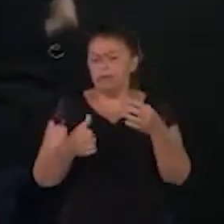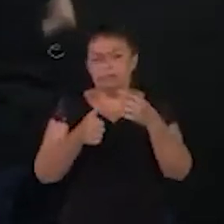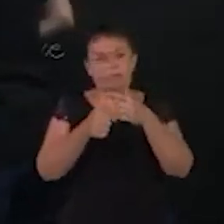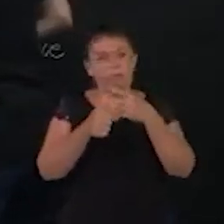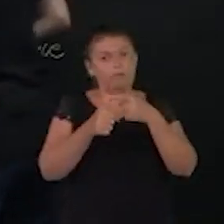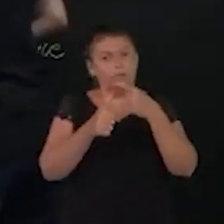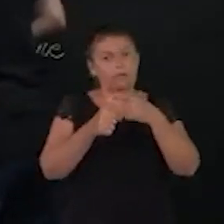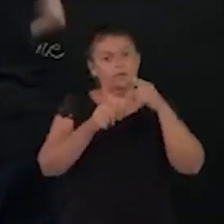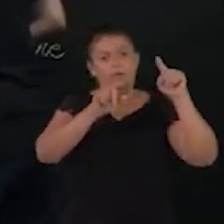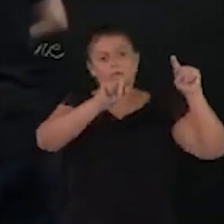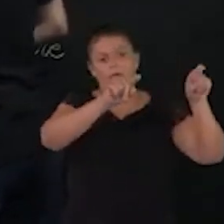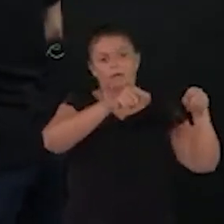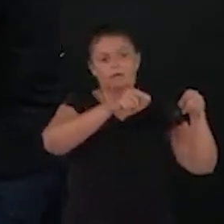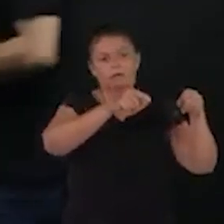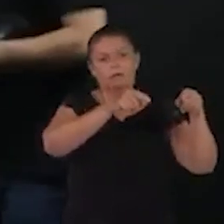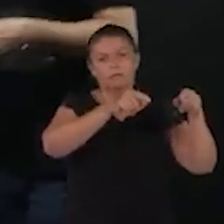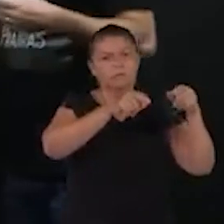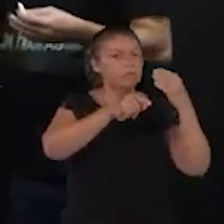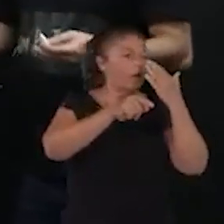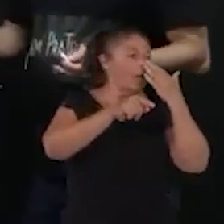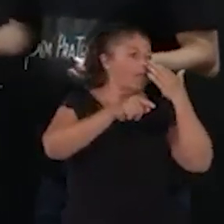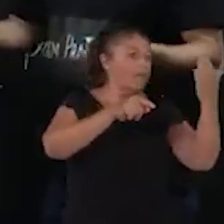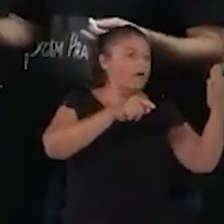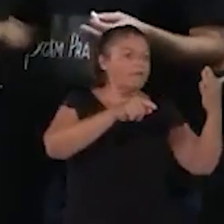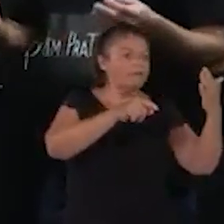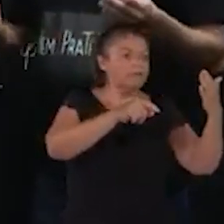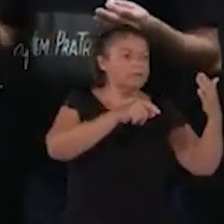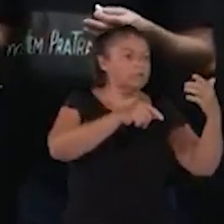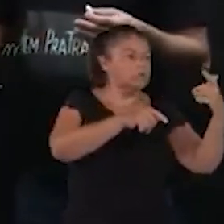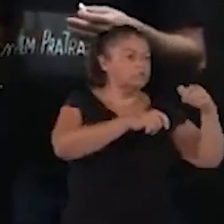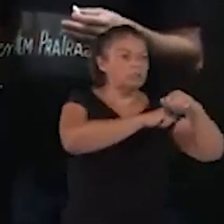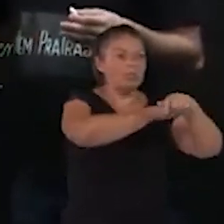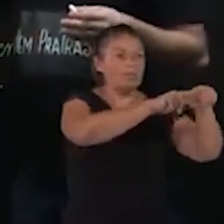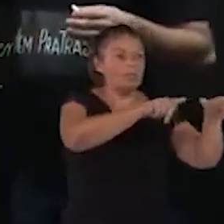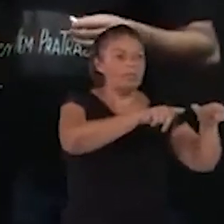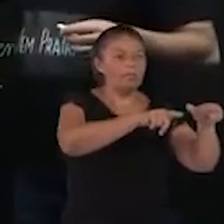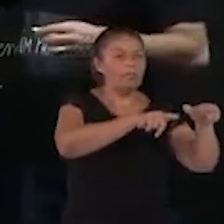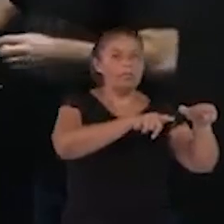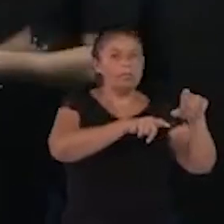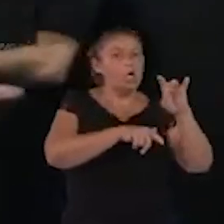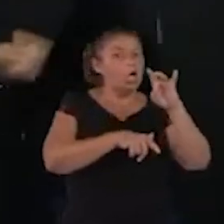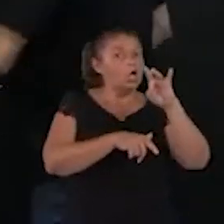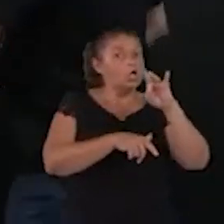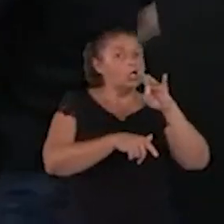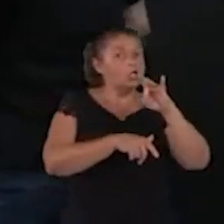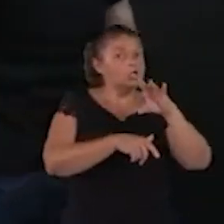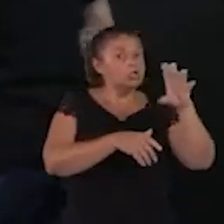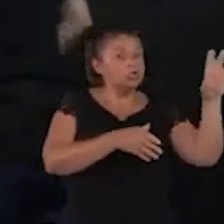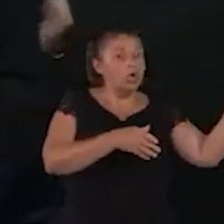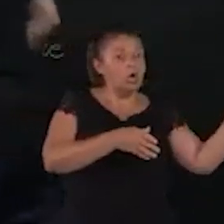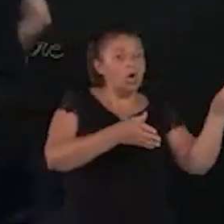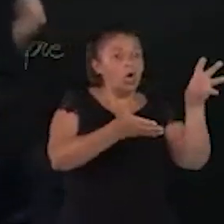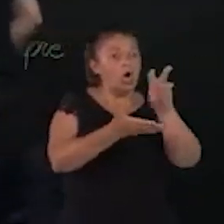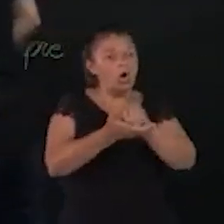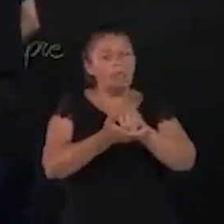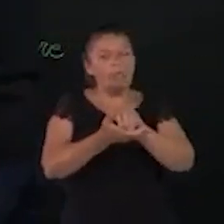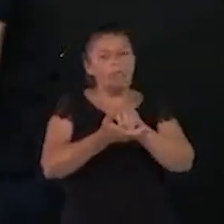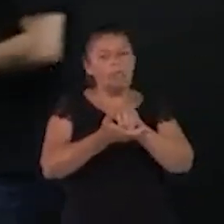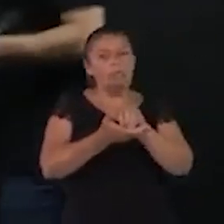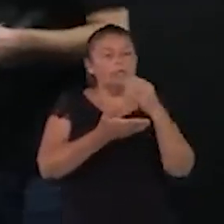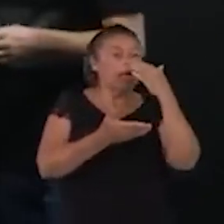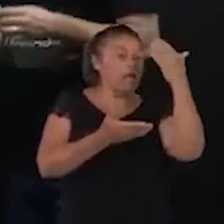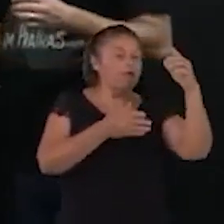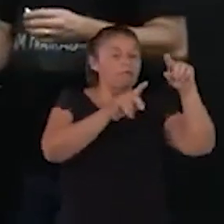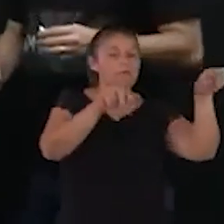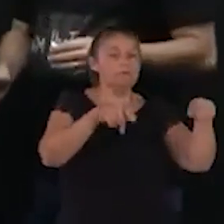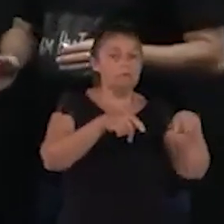primeiro parênteses, que não tem ninguém à frente dele, eu só repito o valor que está lá fora. Aqui, gente, pelo